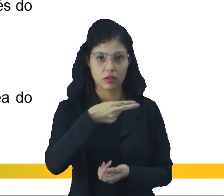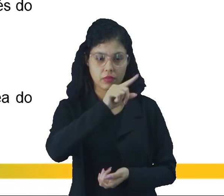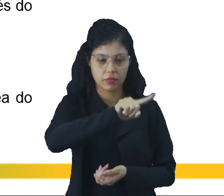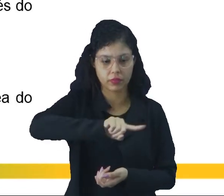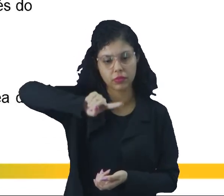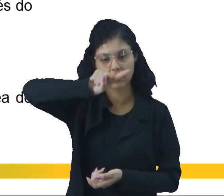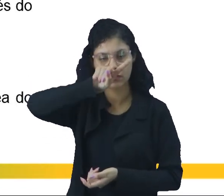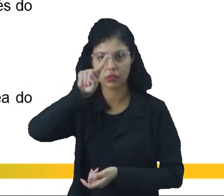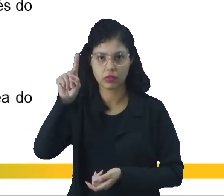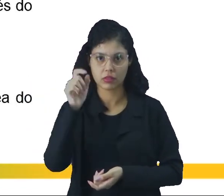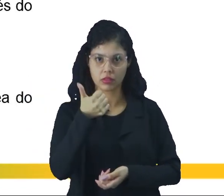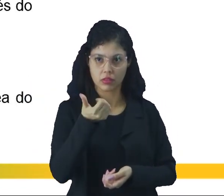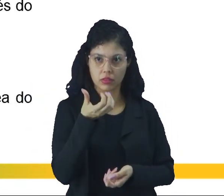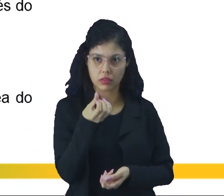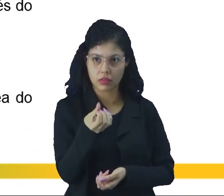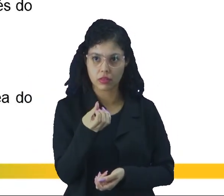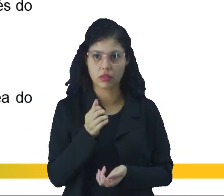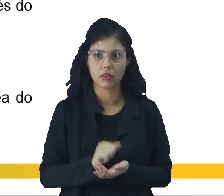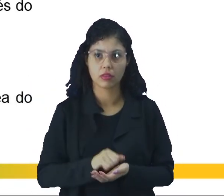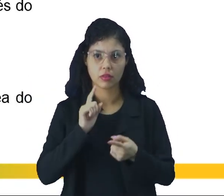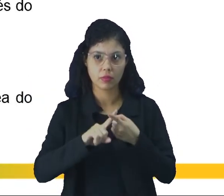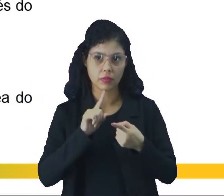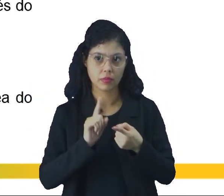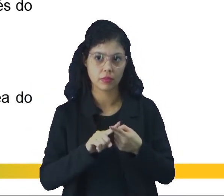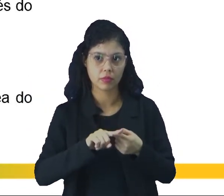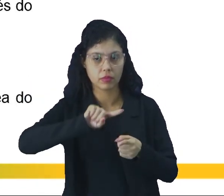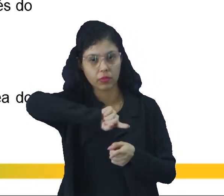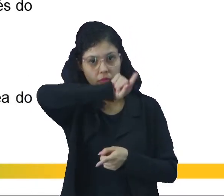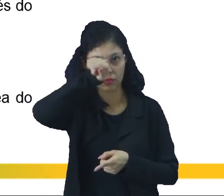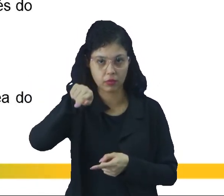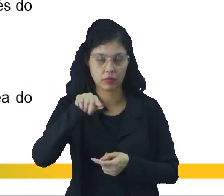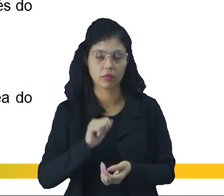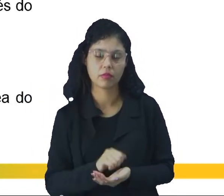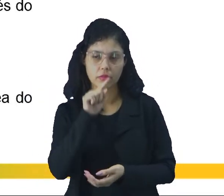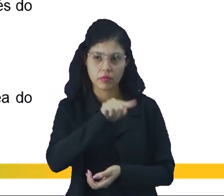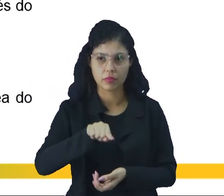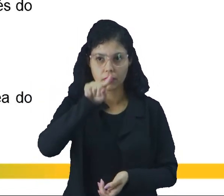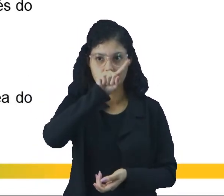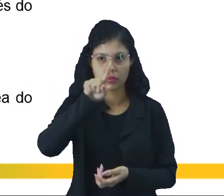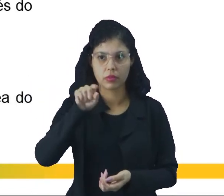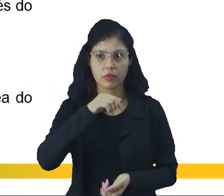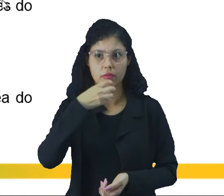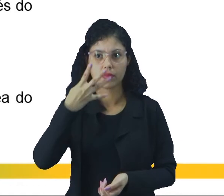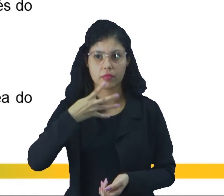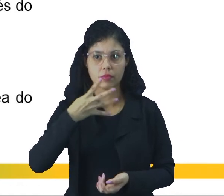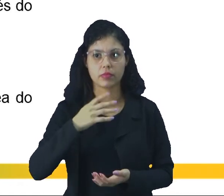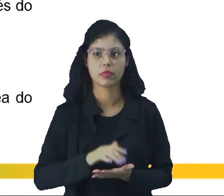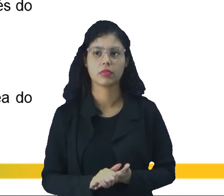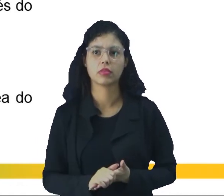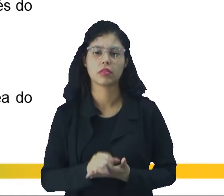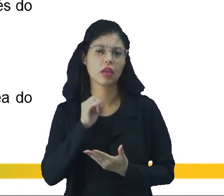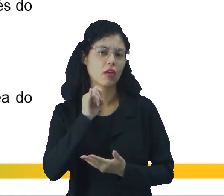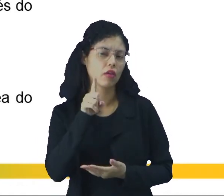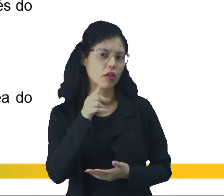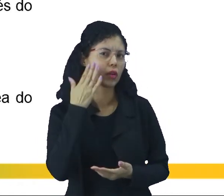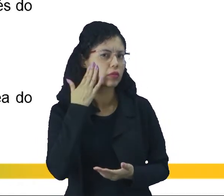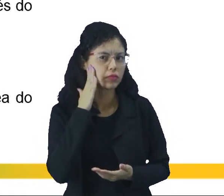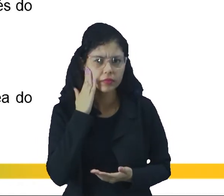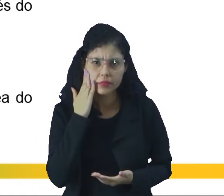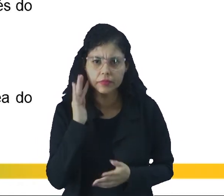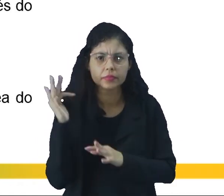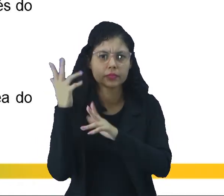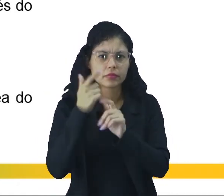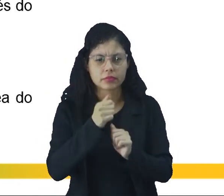igual a raiz quadrada de 16, porque ao quadrado passa como raiz. Logo, esse x é 4. Se você não